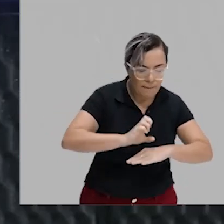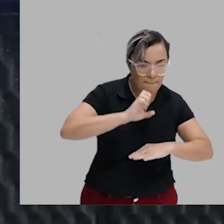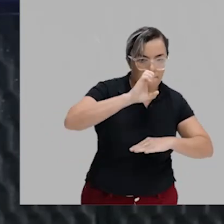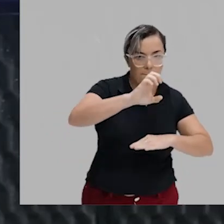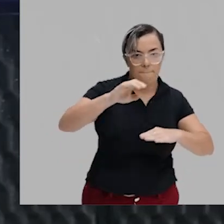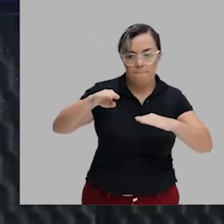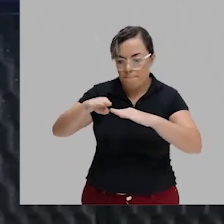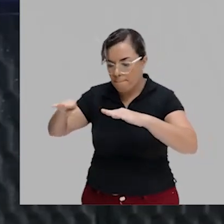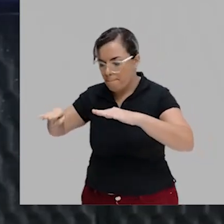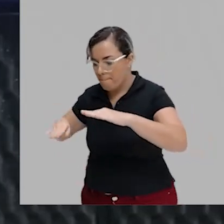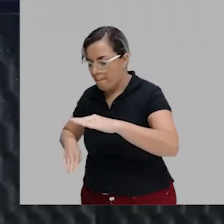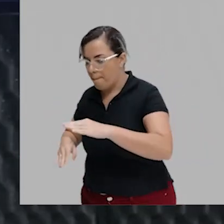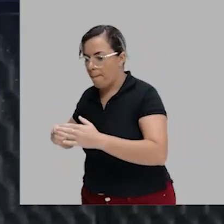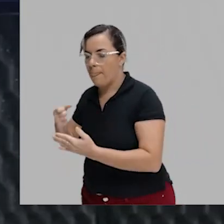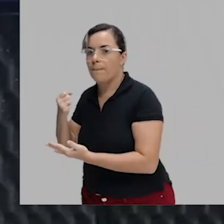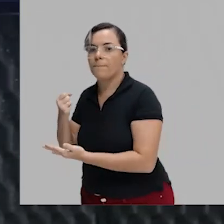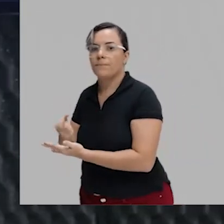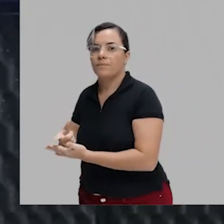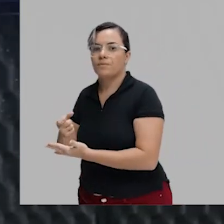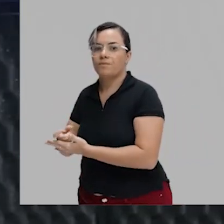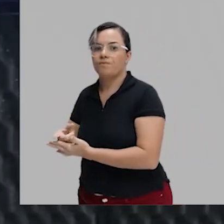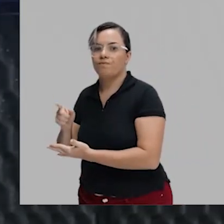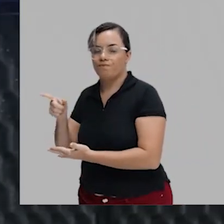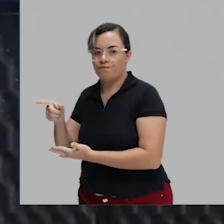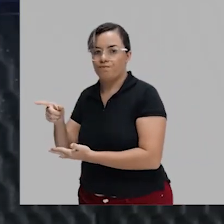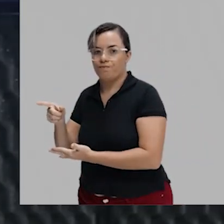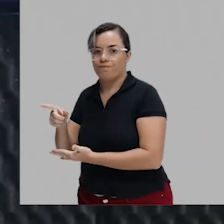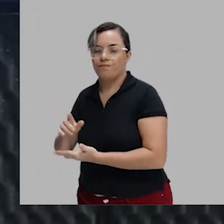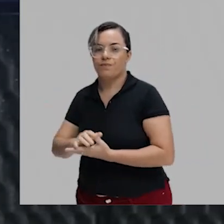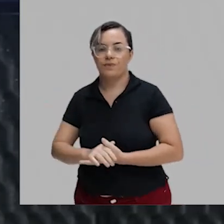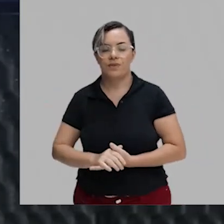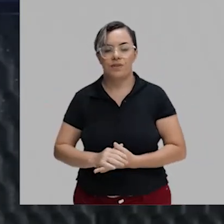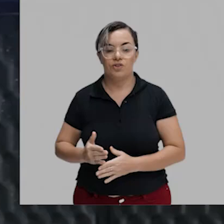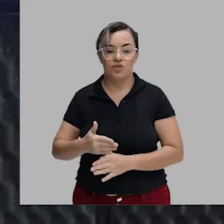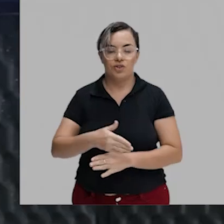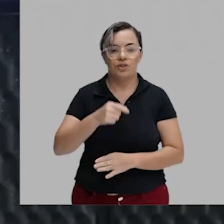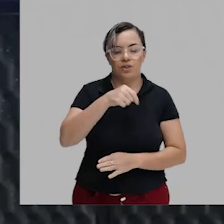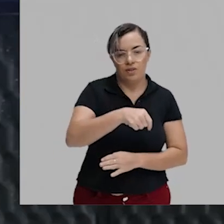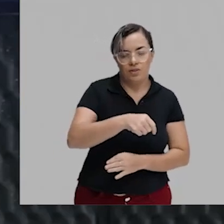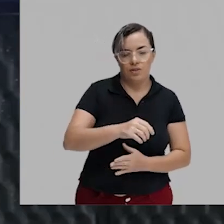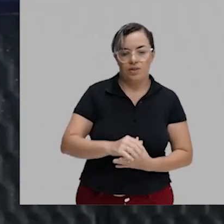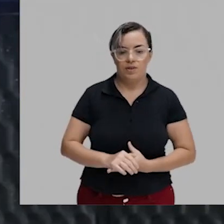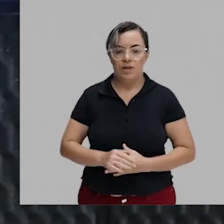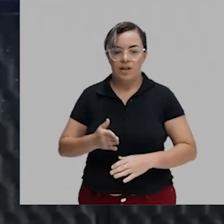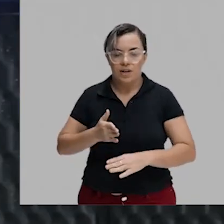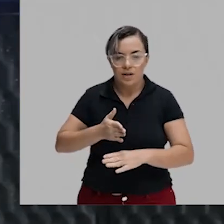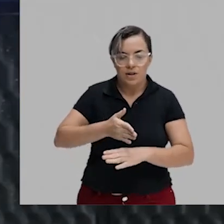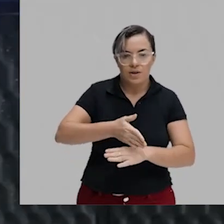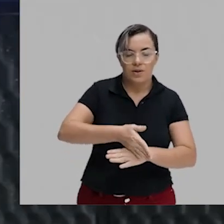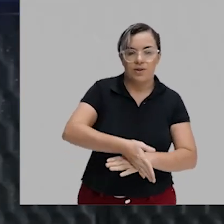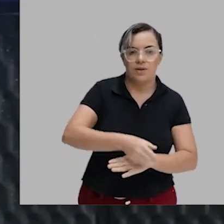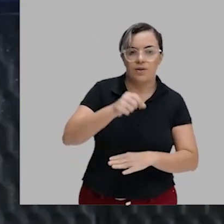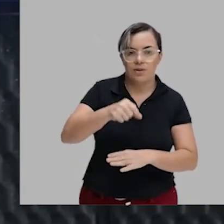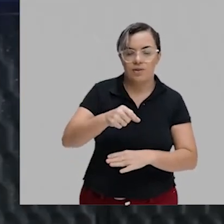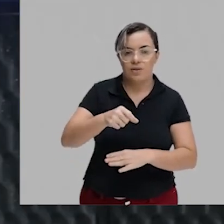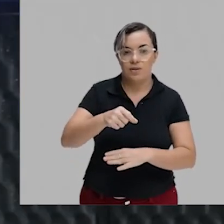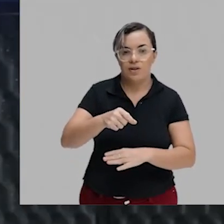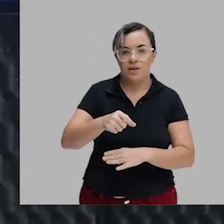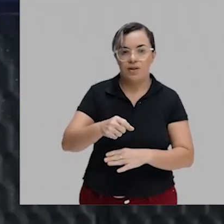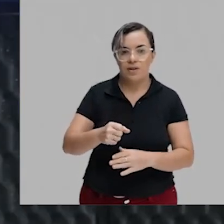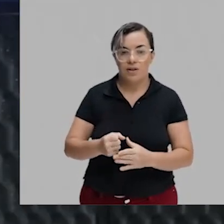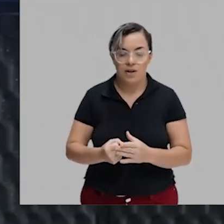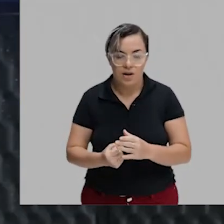ele vai aplicar uma intervenção, ele vai intervir na economia e ele vai criar um